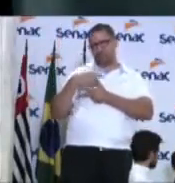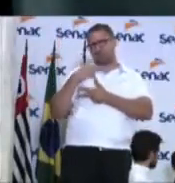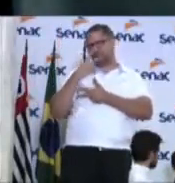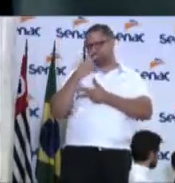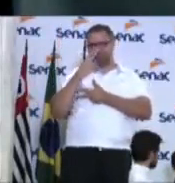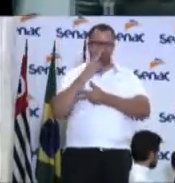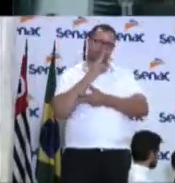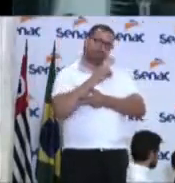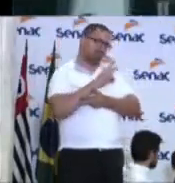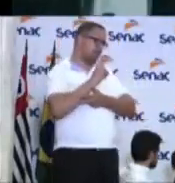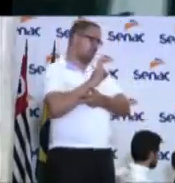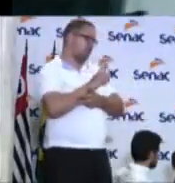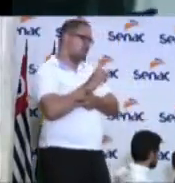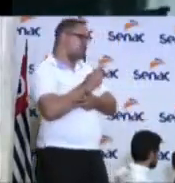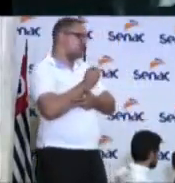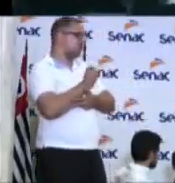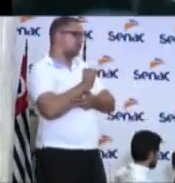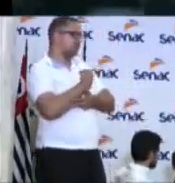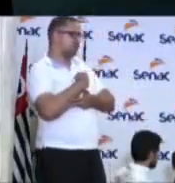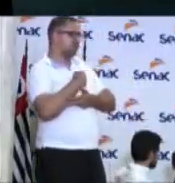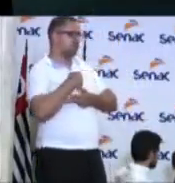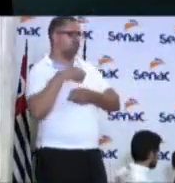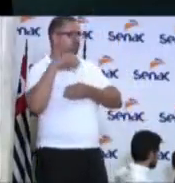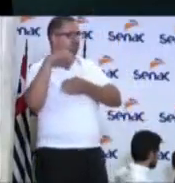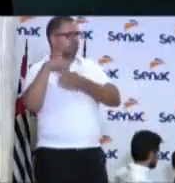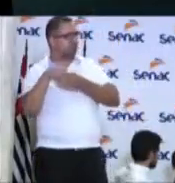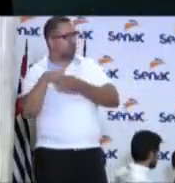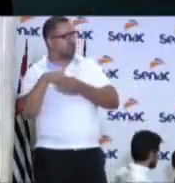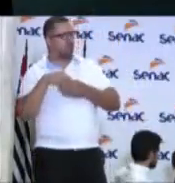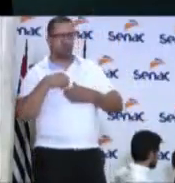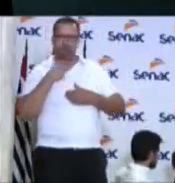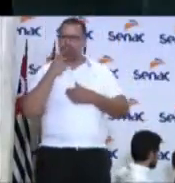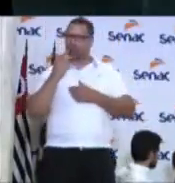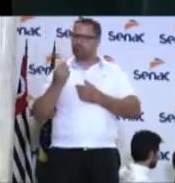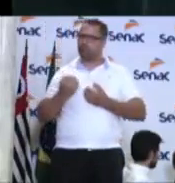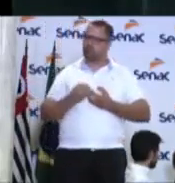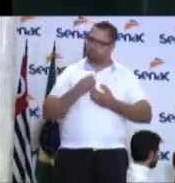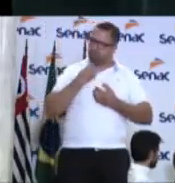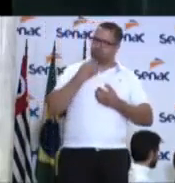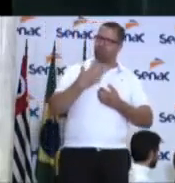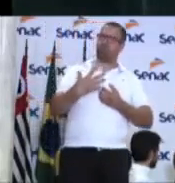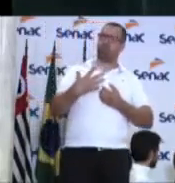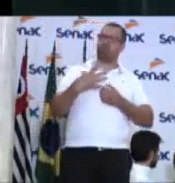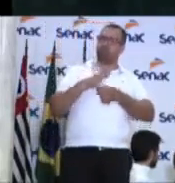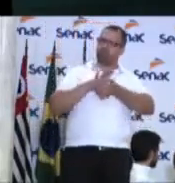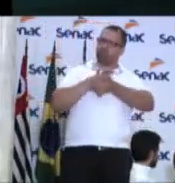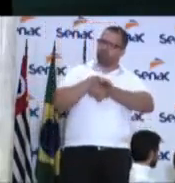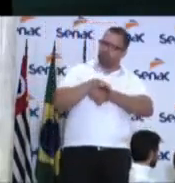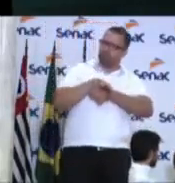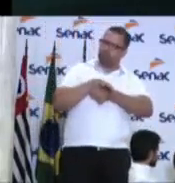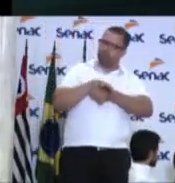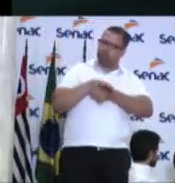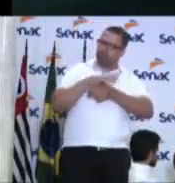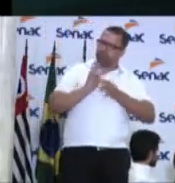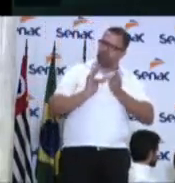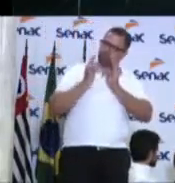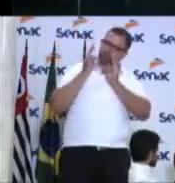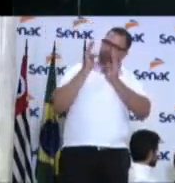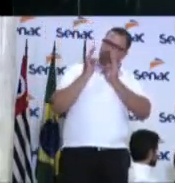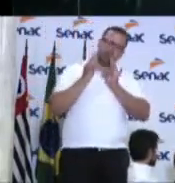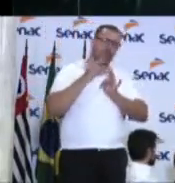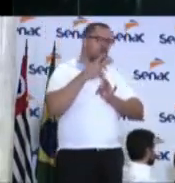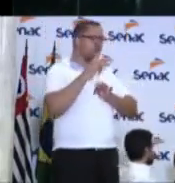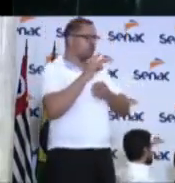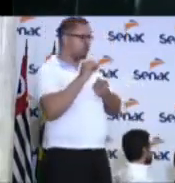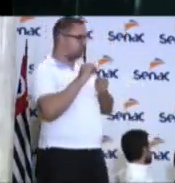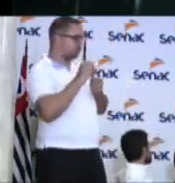não. Me largaram no meio do nada. Mas você não é o cara, o hacker? Segurança digital. Dá na mesma. Vai ver, não